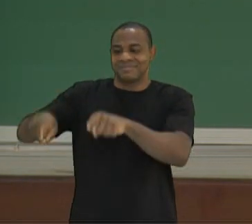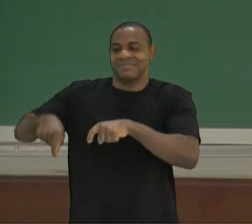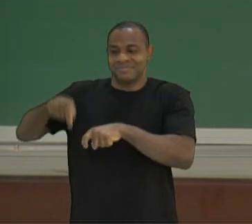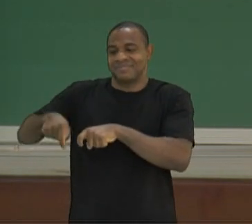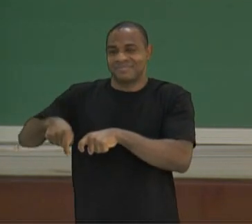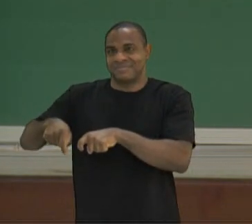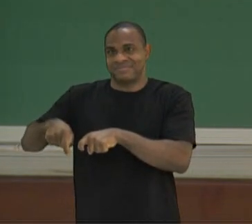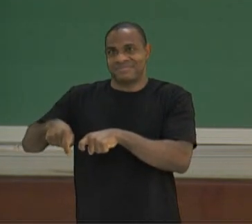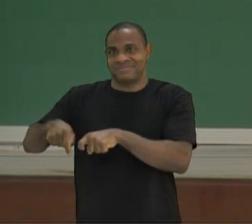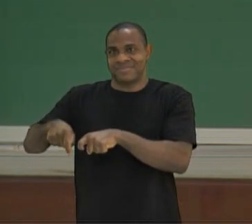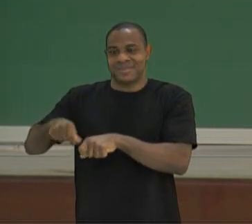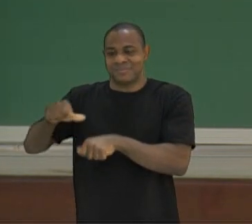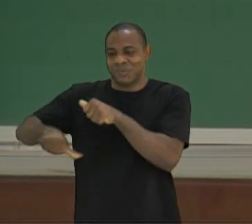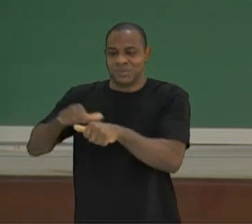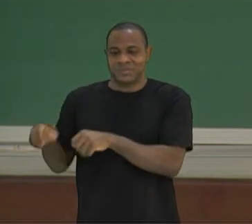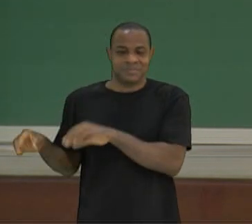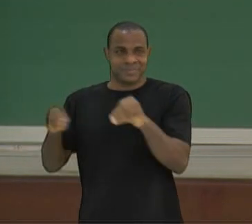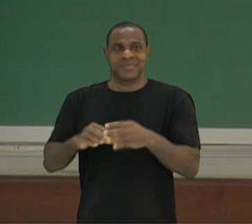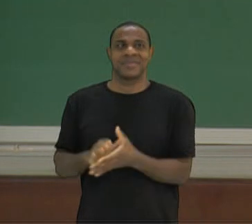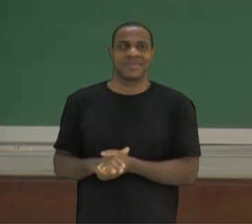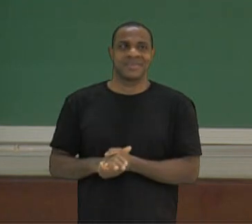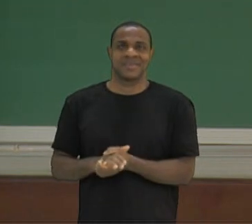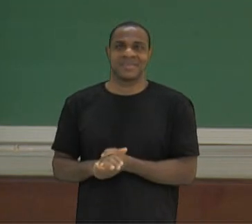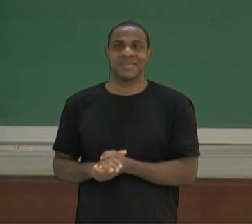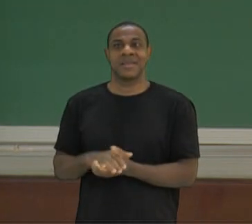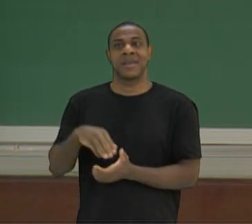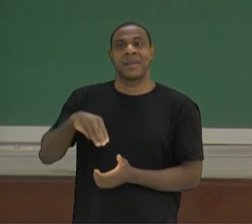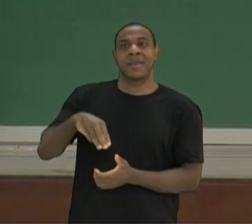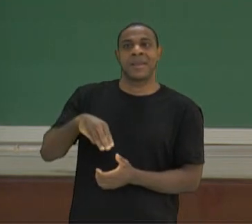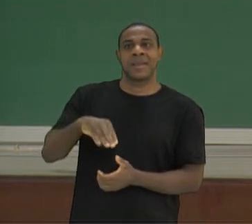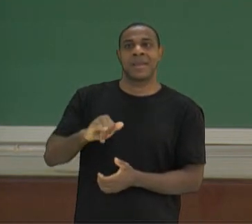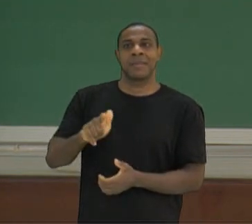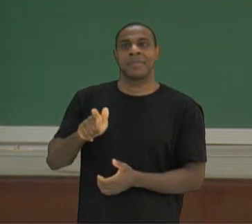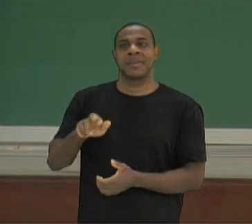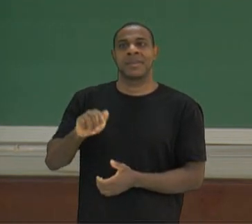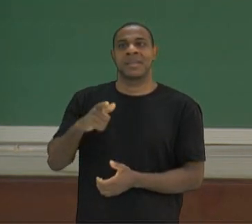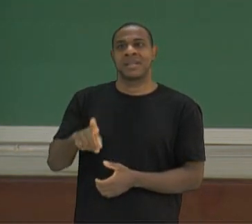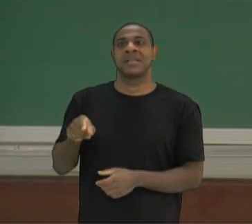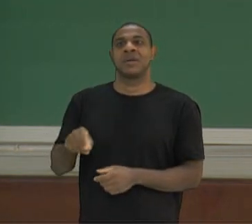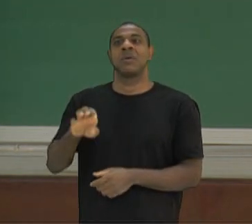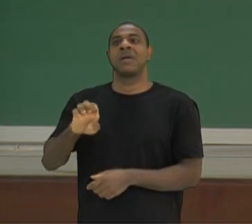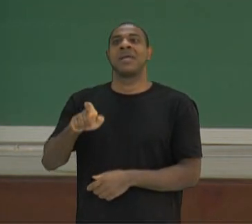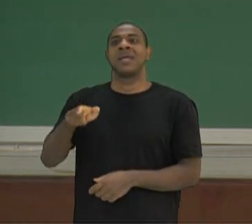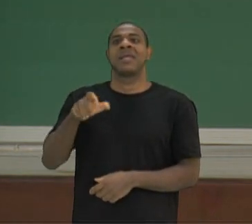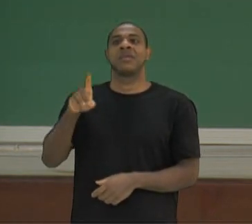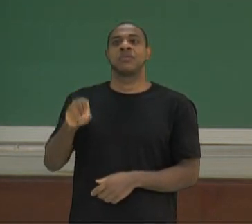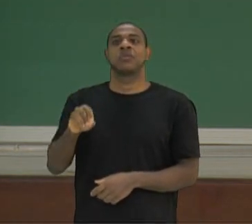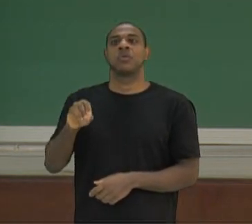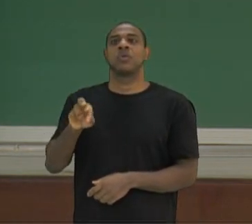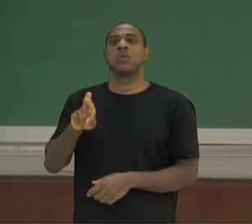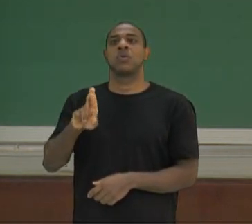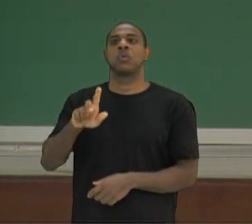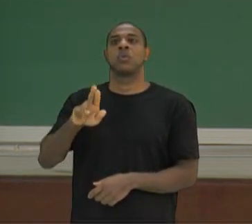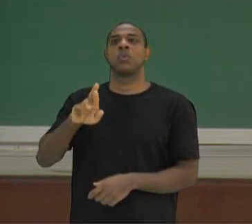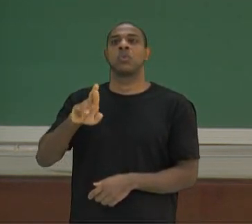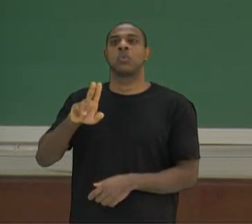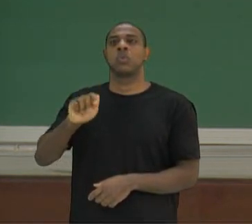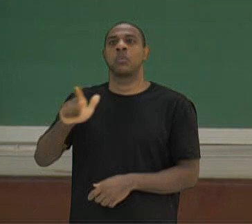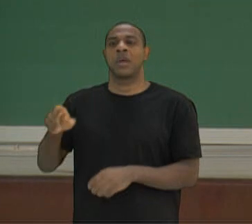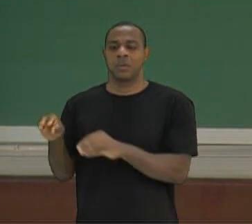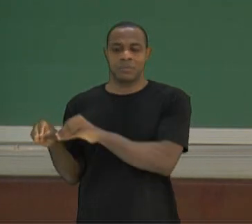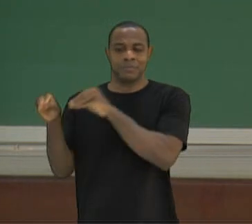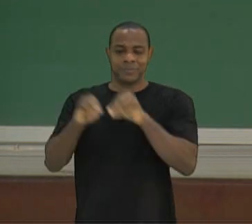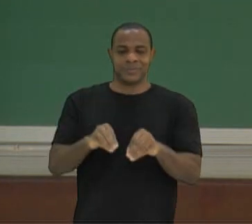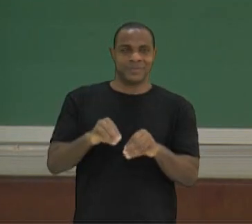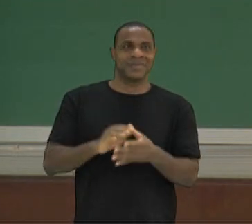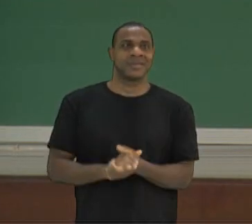estão saindo, naquela ideia lá das migrações ou do êxodo rural que a gente já estudou. Então, no caso da região sul,